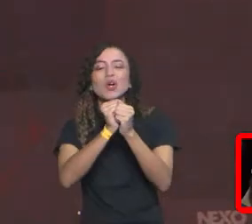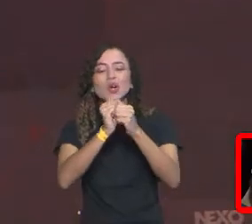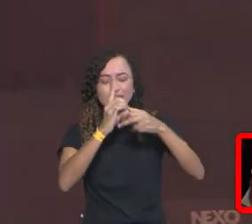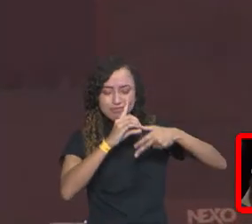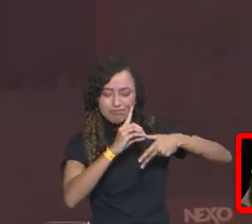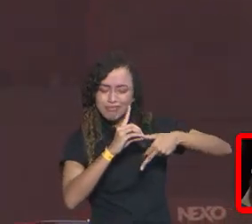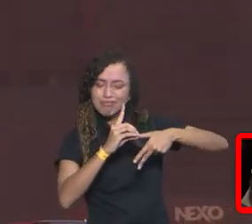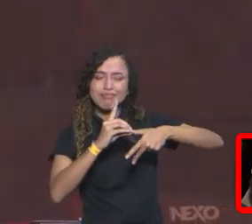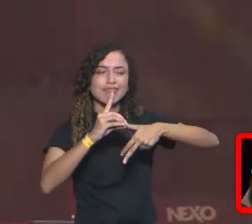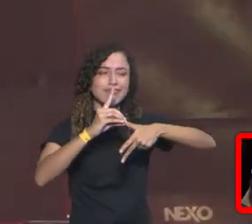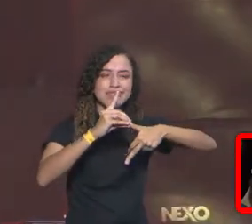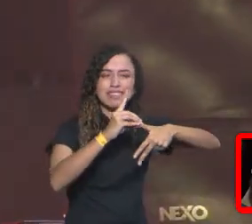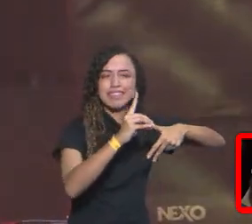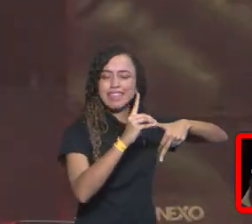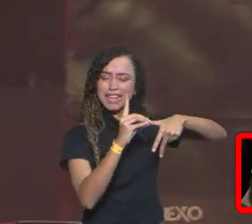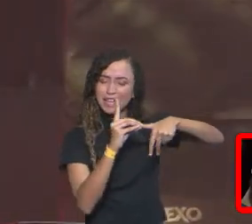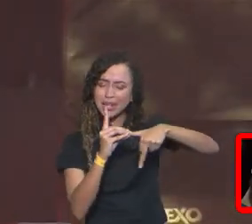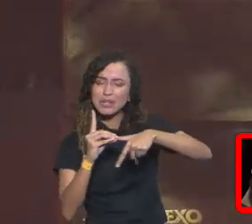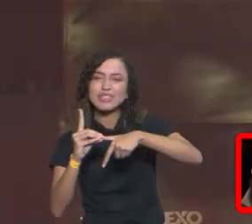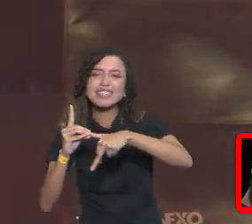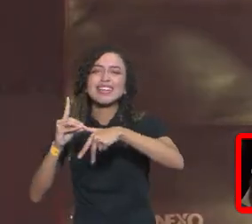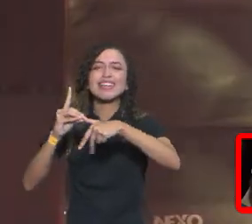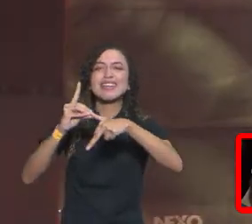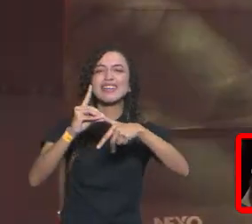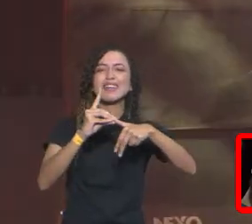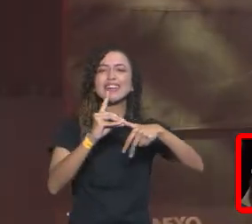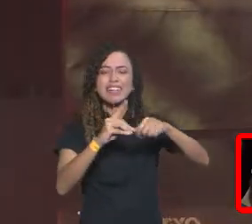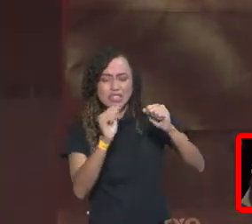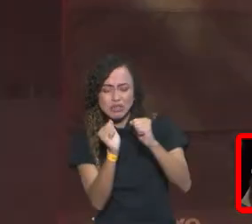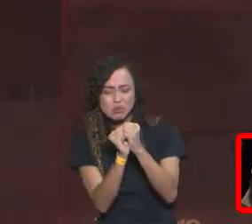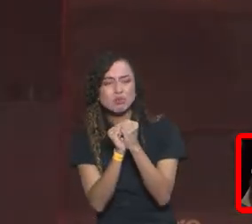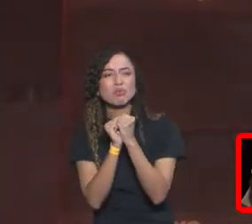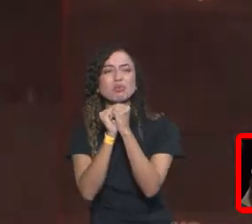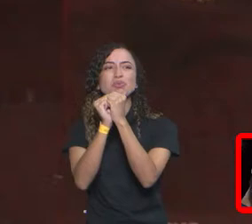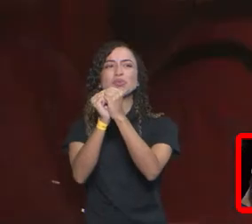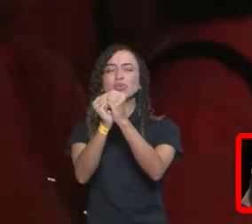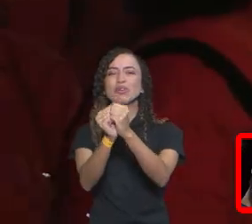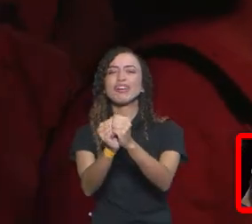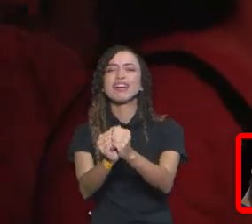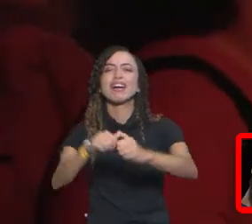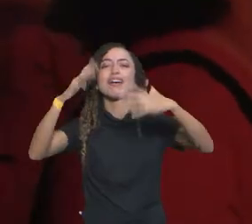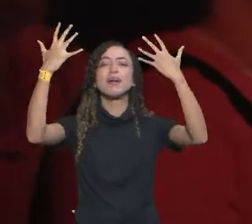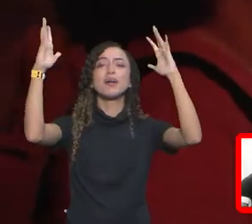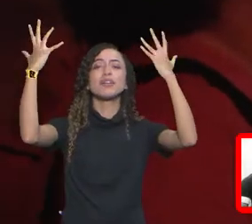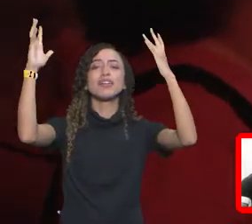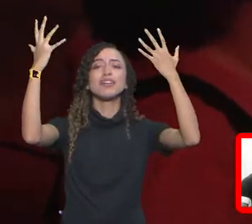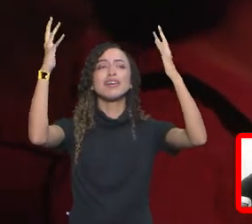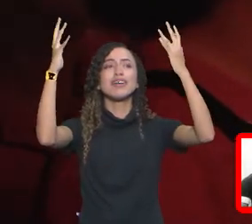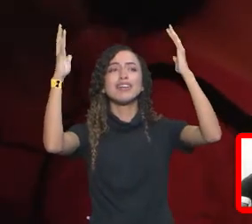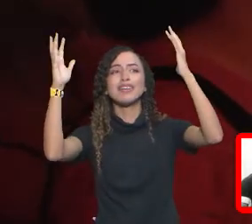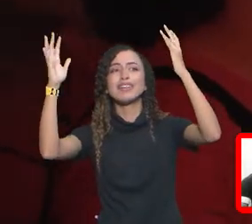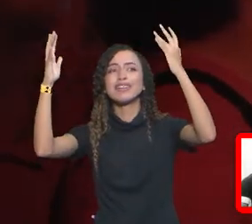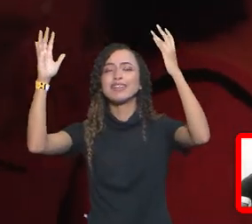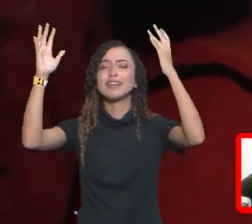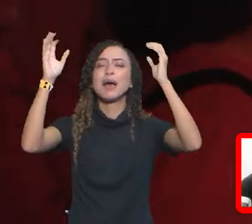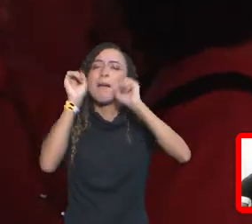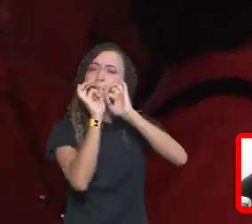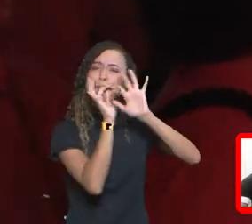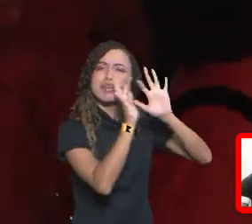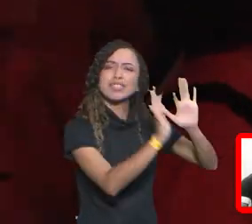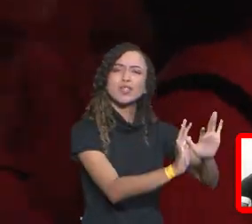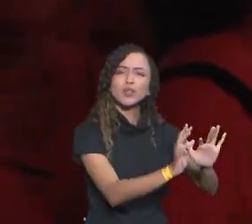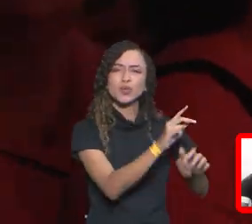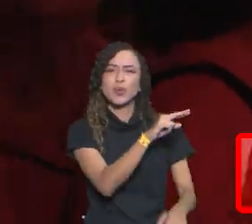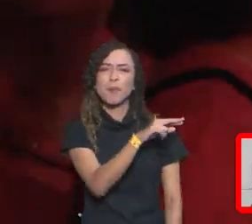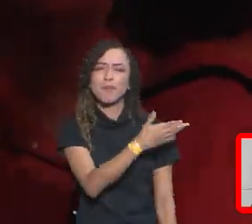contigo é porque é contigo levante sua mão meu sonho seu irmão que está